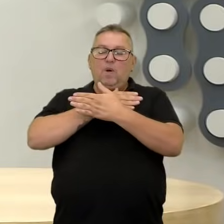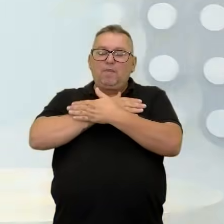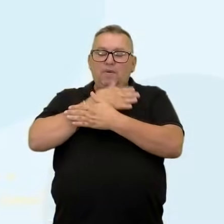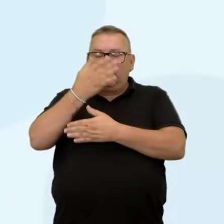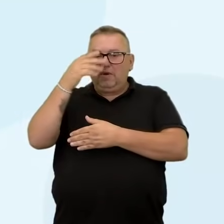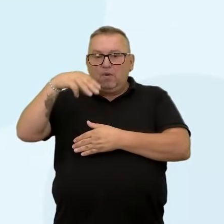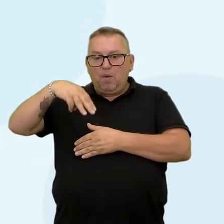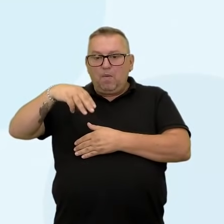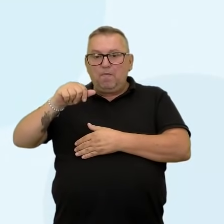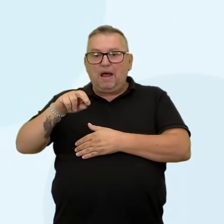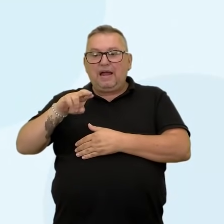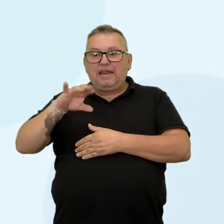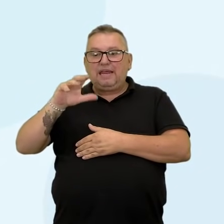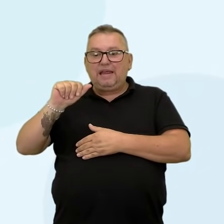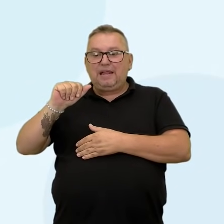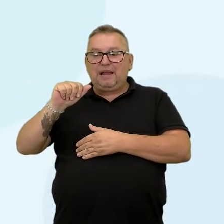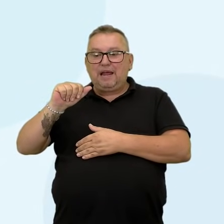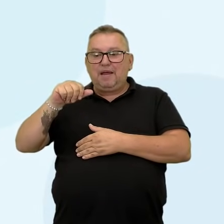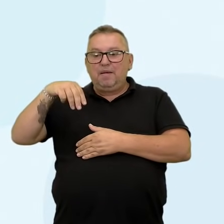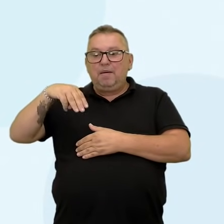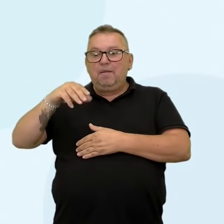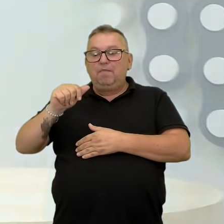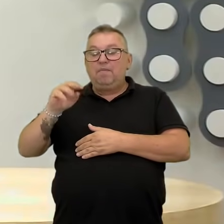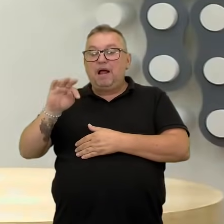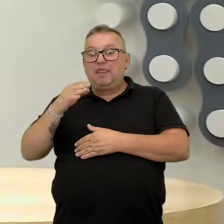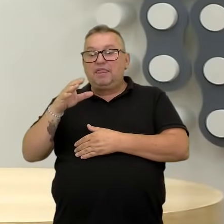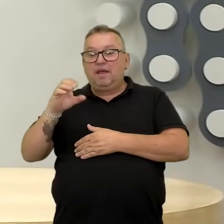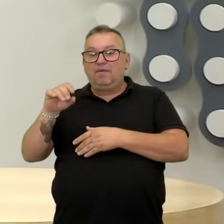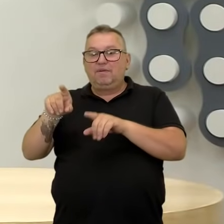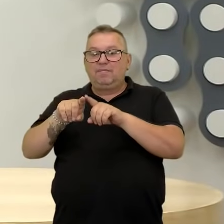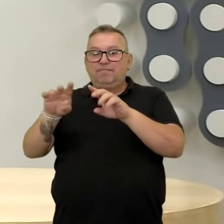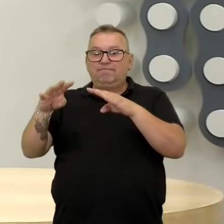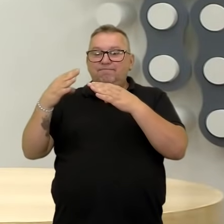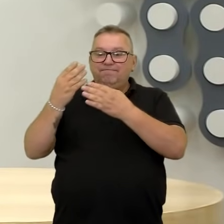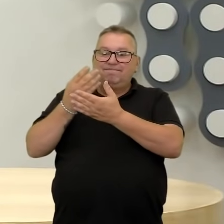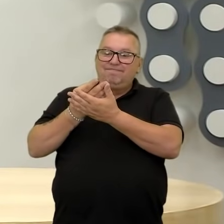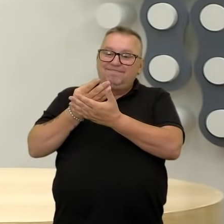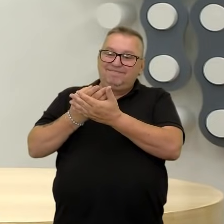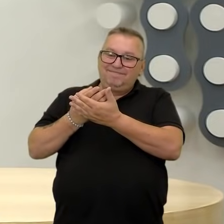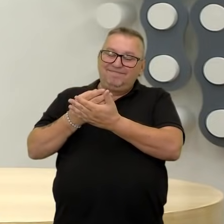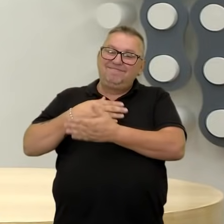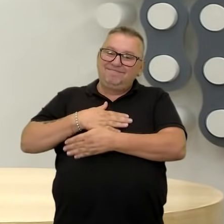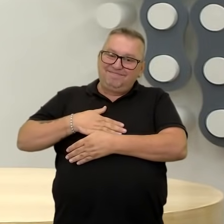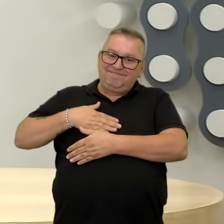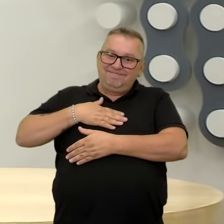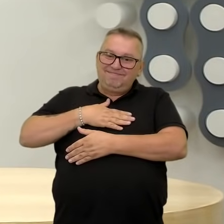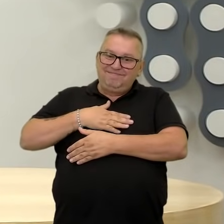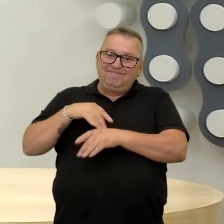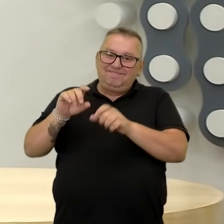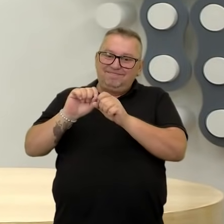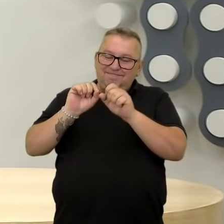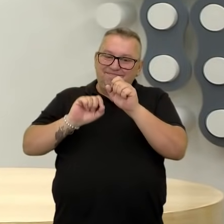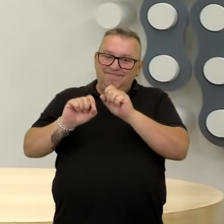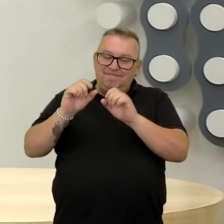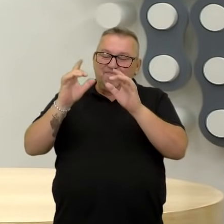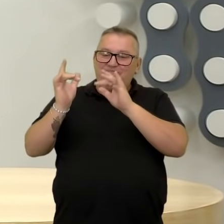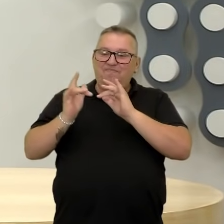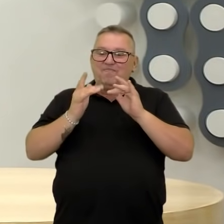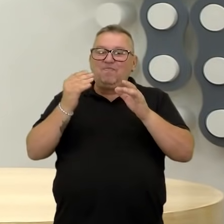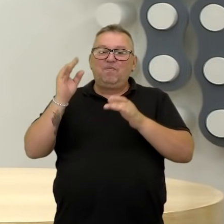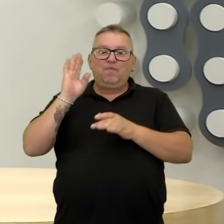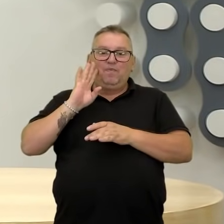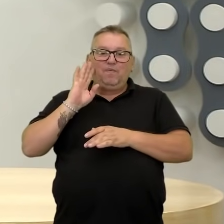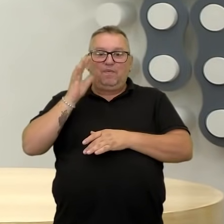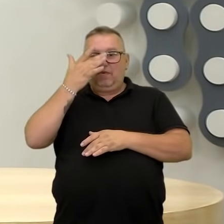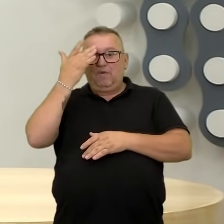de Olá pessoal de Matão também que eu vi aqui que mandou a participação para todos aí que assistiram nossa aula nos prestigiaram e fizeram sem interação super